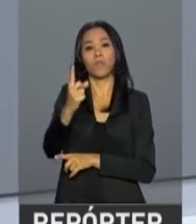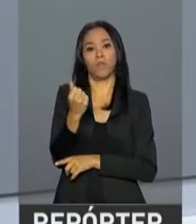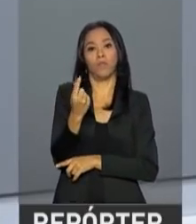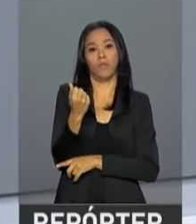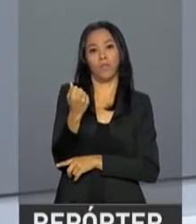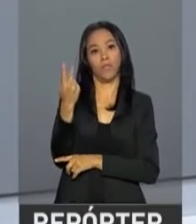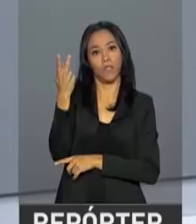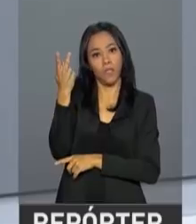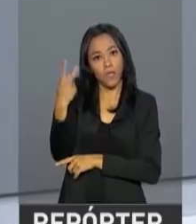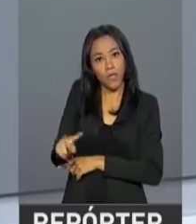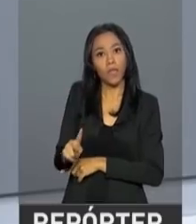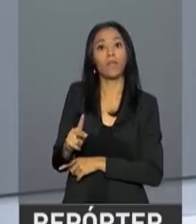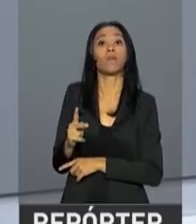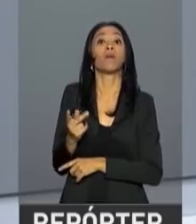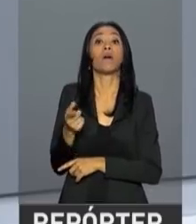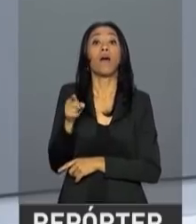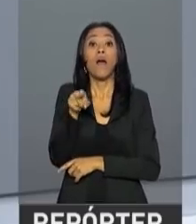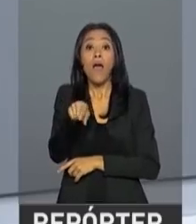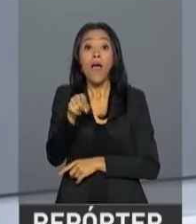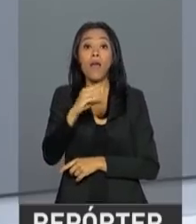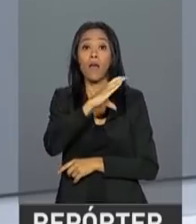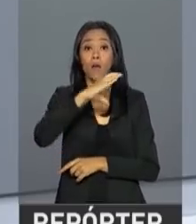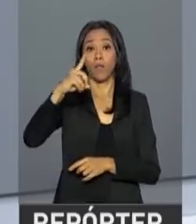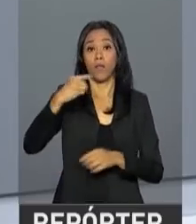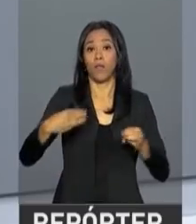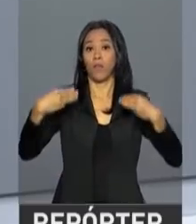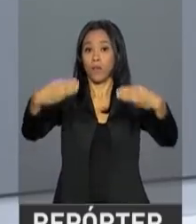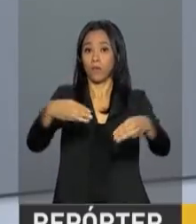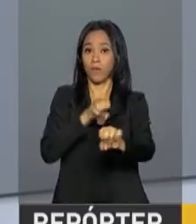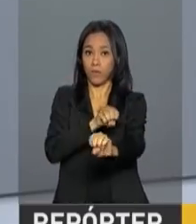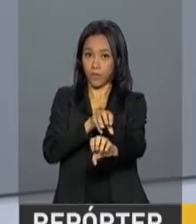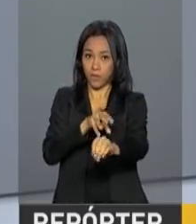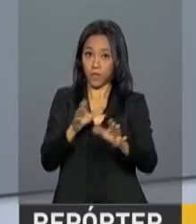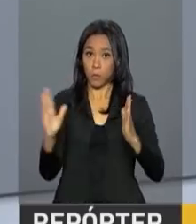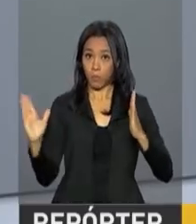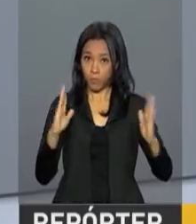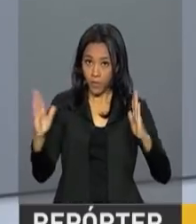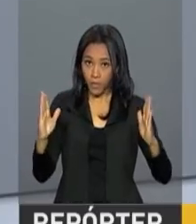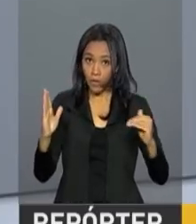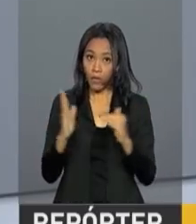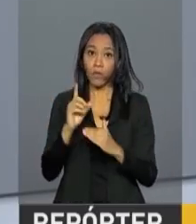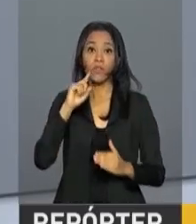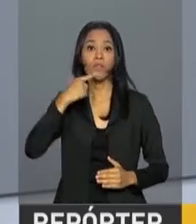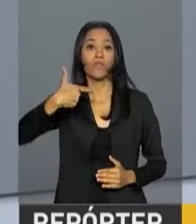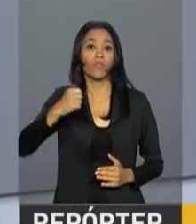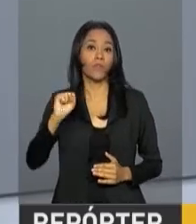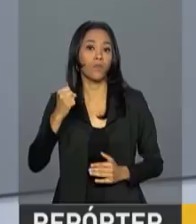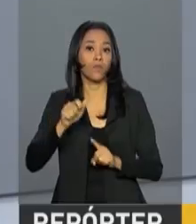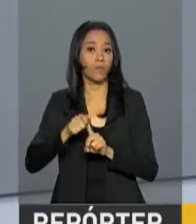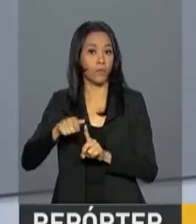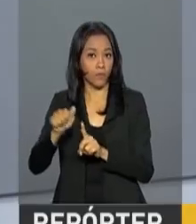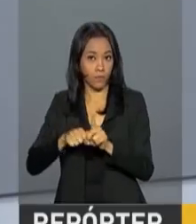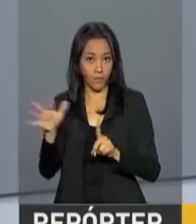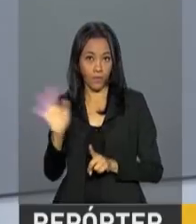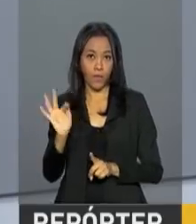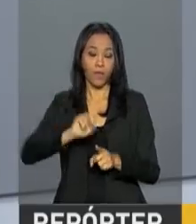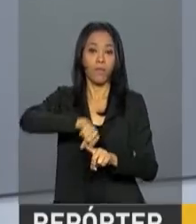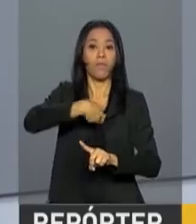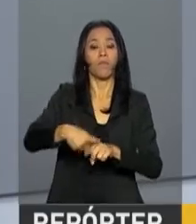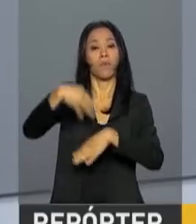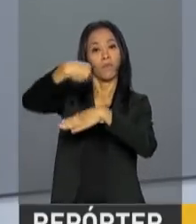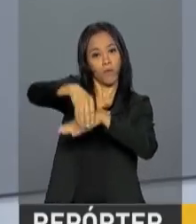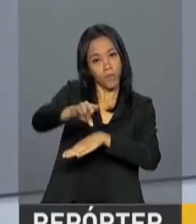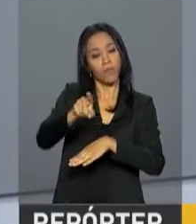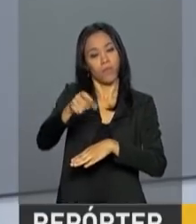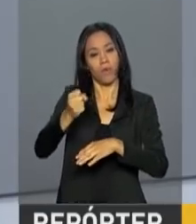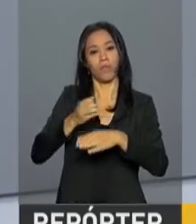estudantil fies e é coordenada pelo ministério da educação o período vai até o dia 28 de fevereiro mais informações